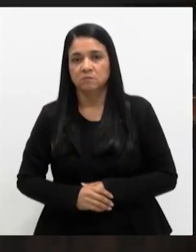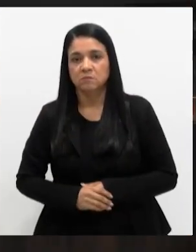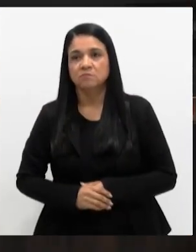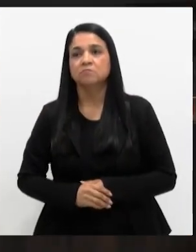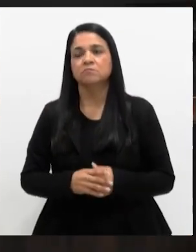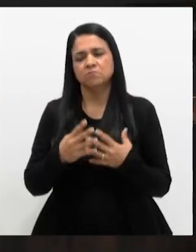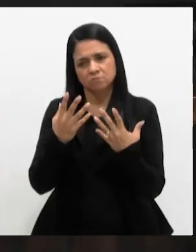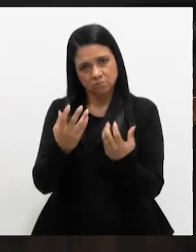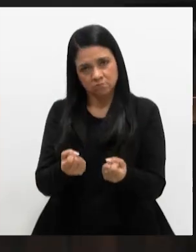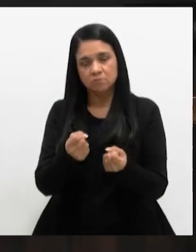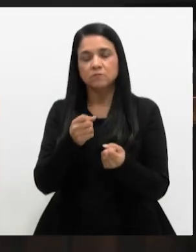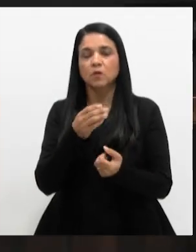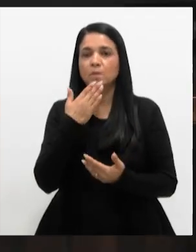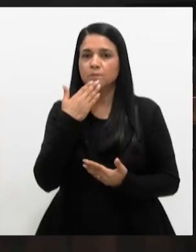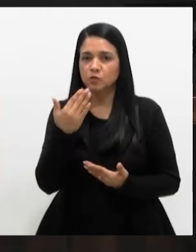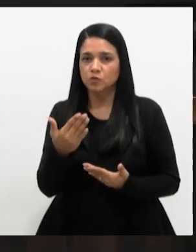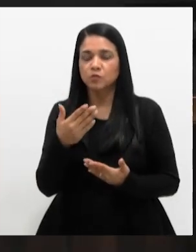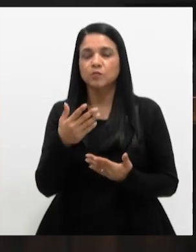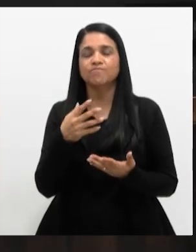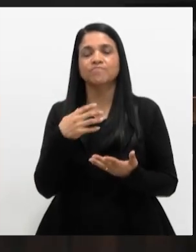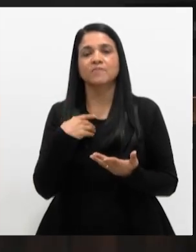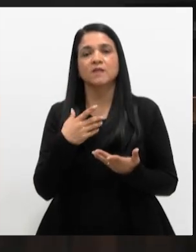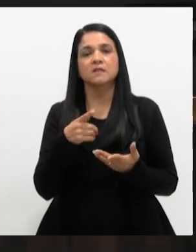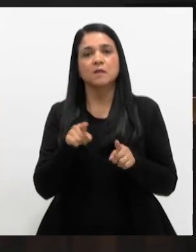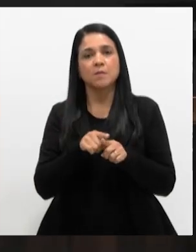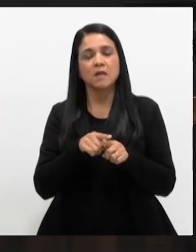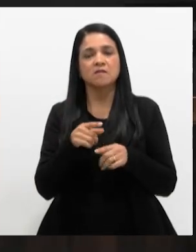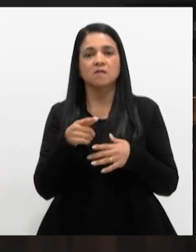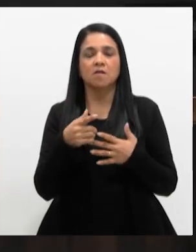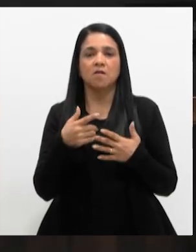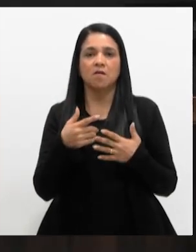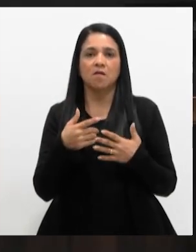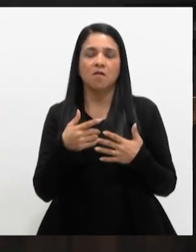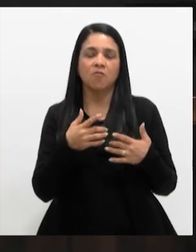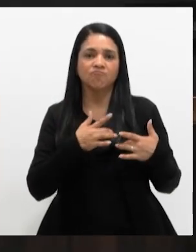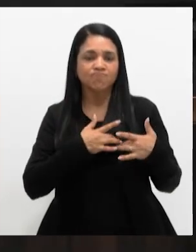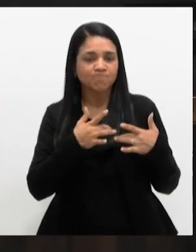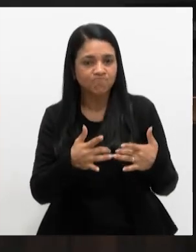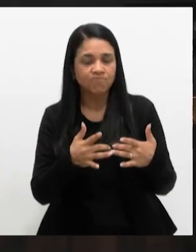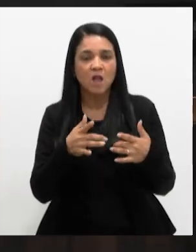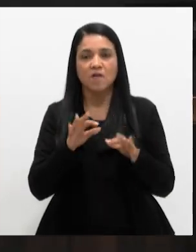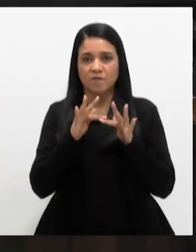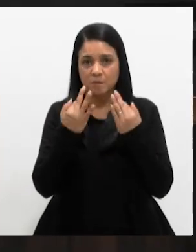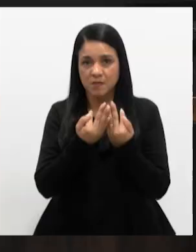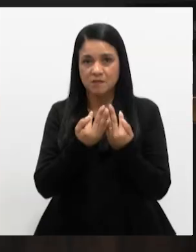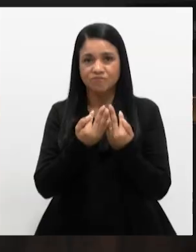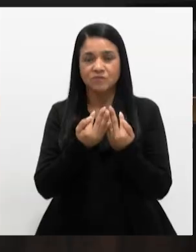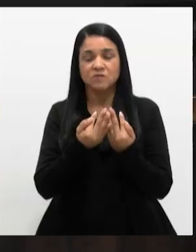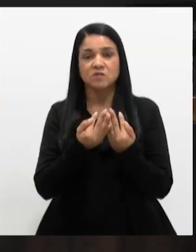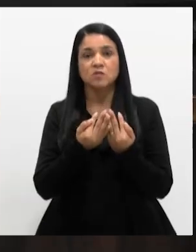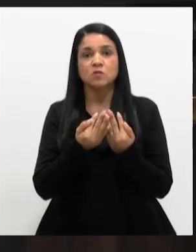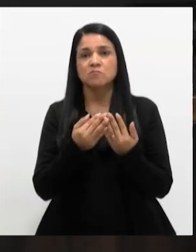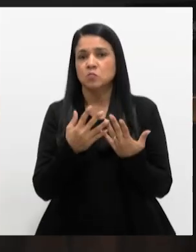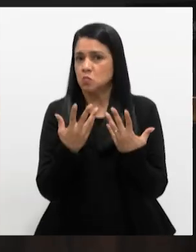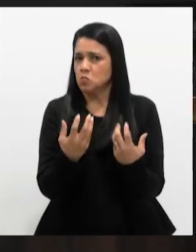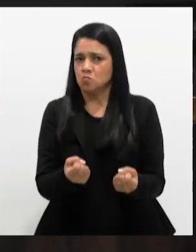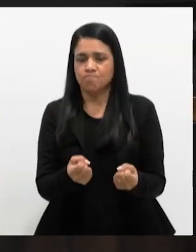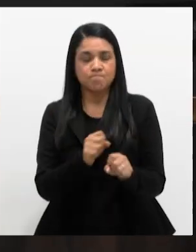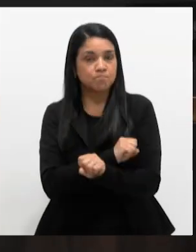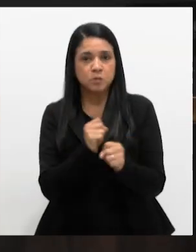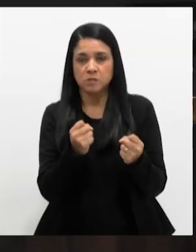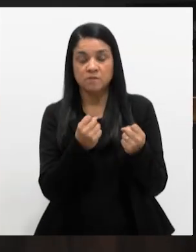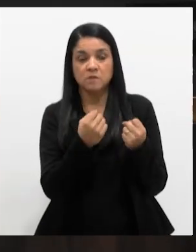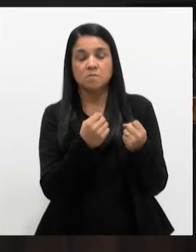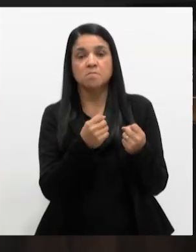Excelência, registra aqui as condolências à família. Realmente é inadmissível que um servidor público da área de segurança pública, mais um